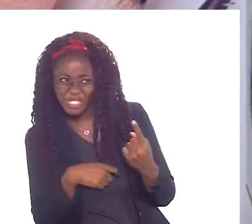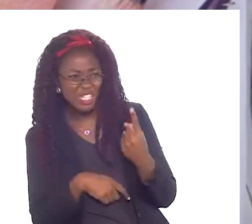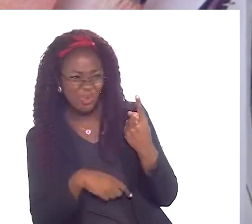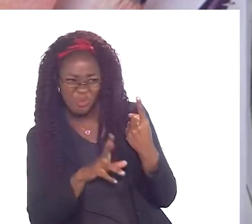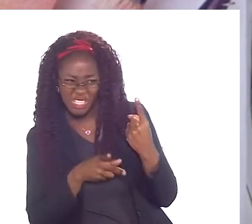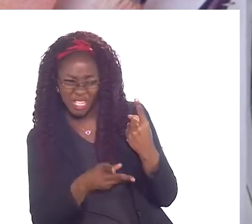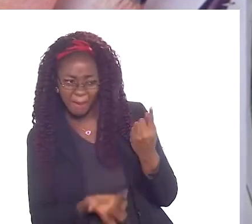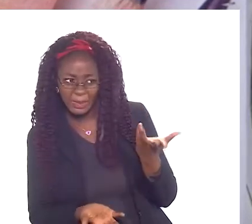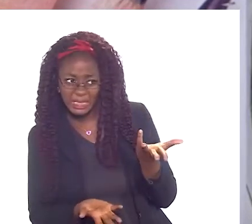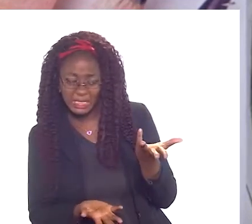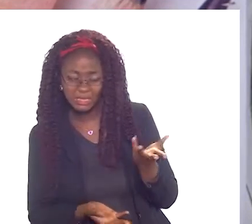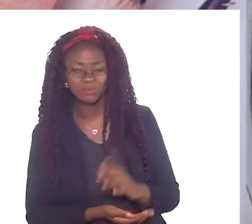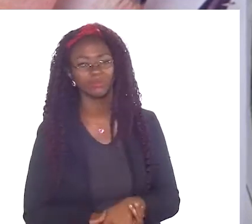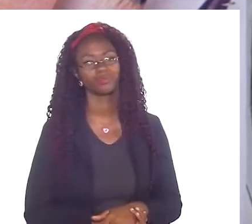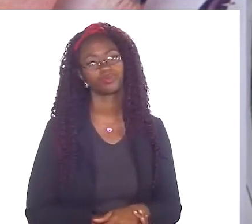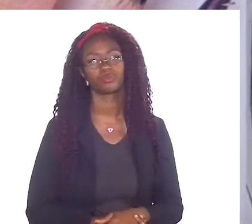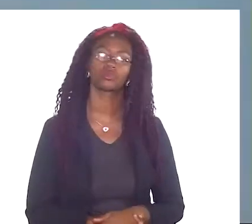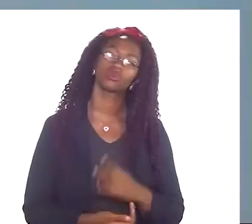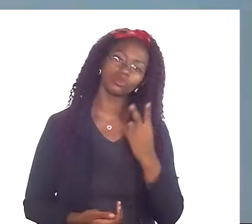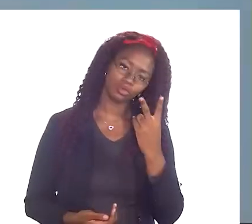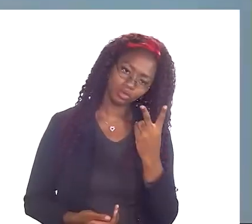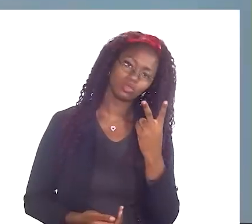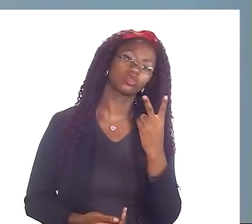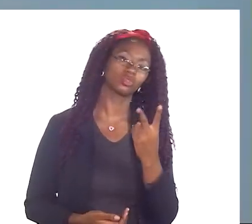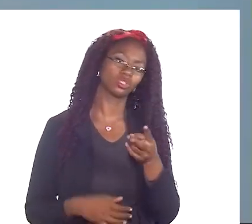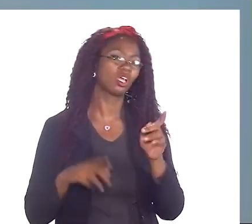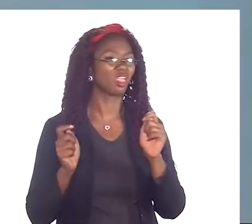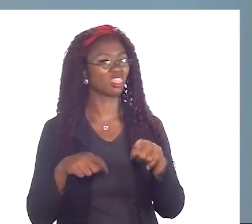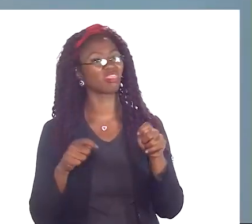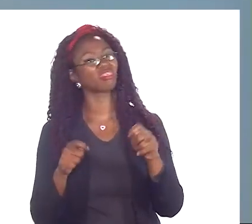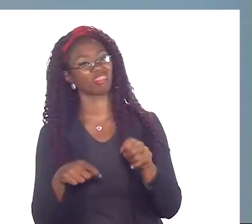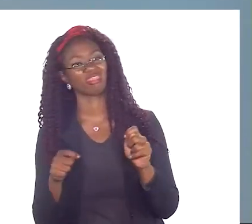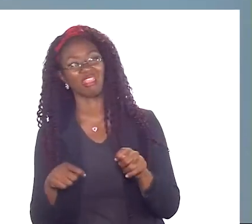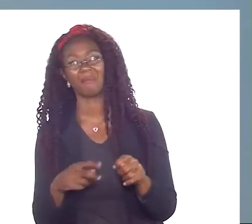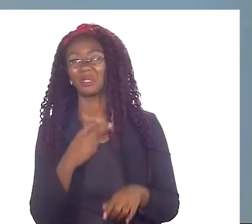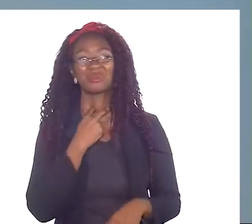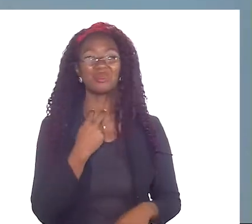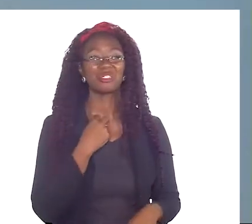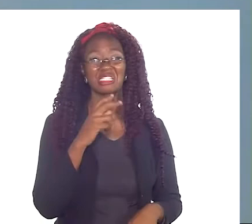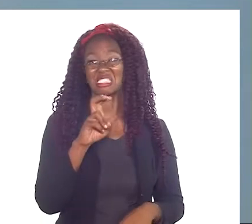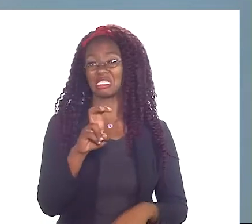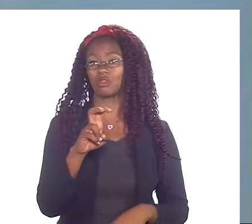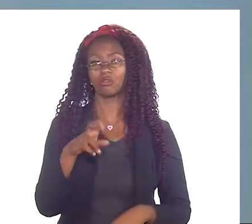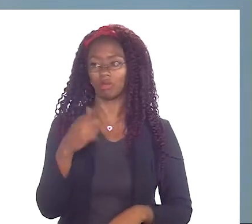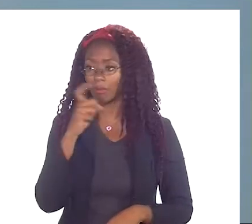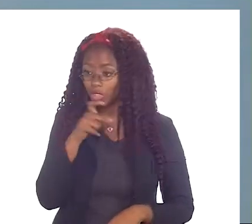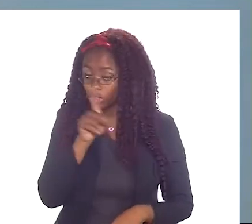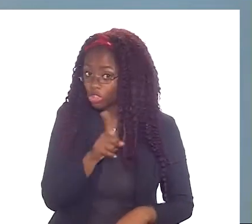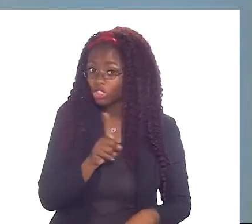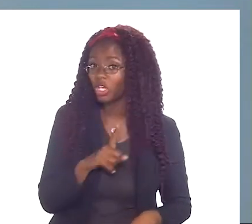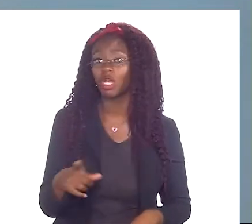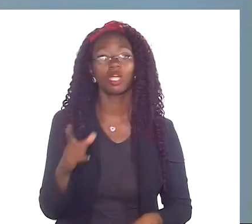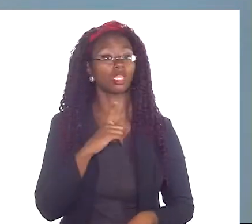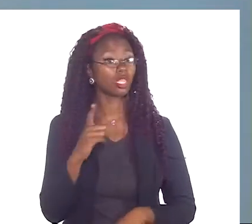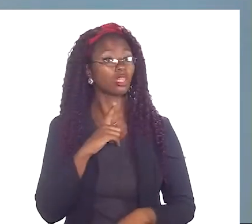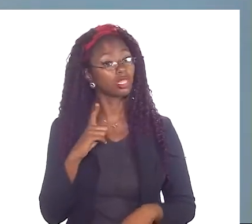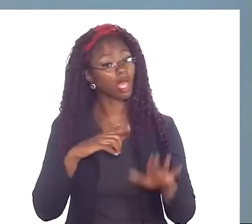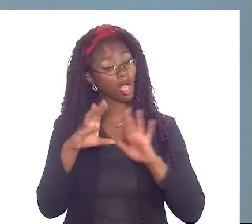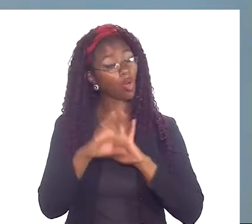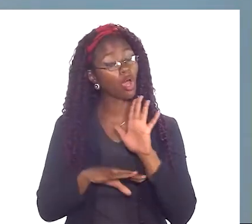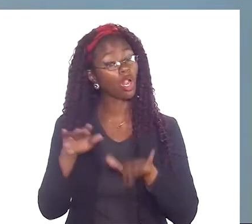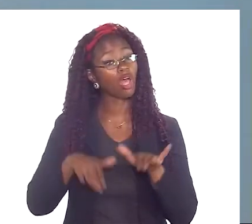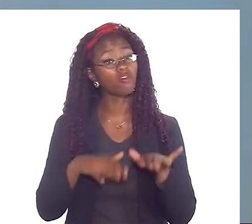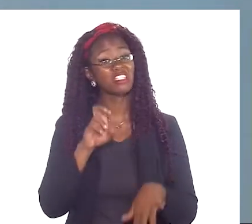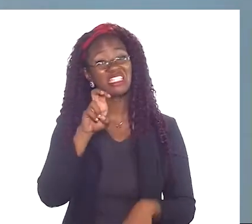tem que ser uma de qualquer jeito? Não, 2 páginas tranquilo, mas não pode ser 5. Olha, sem mentira, tem currículos de